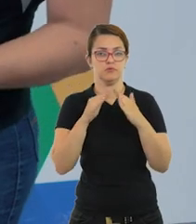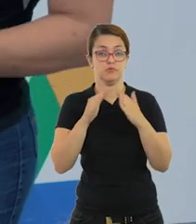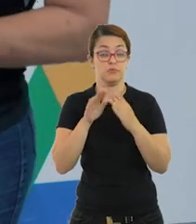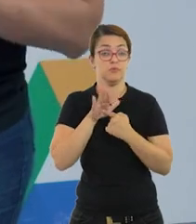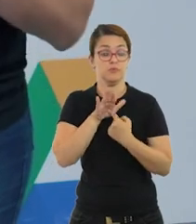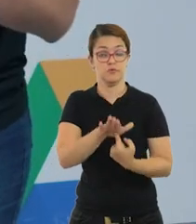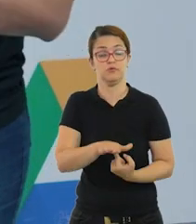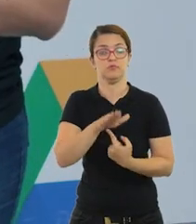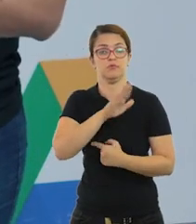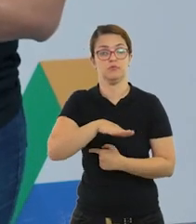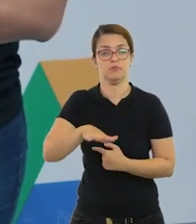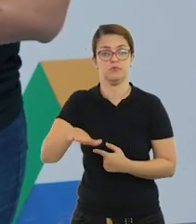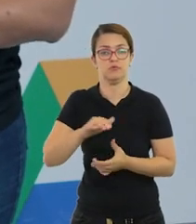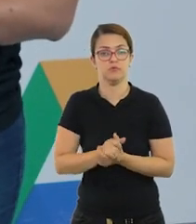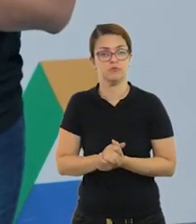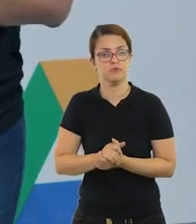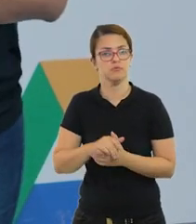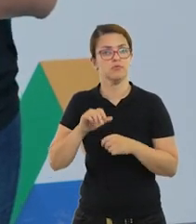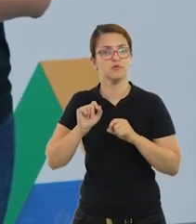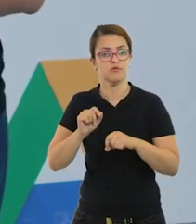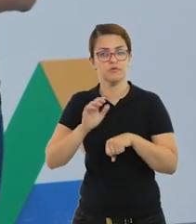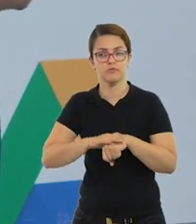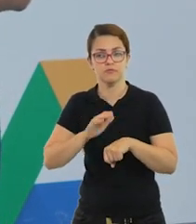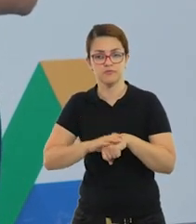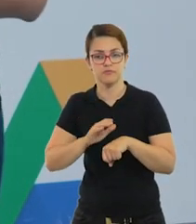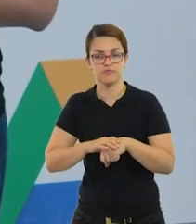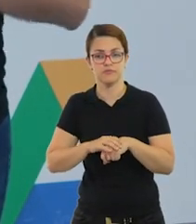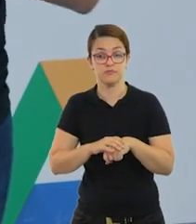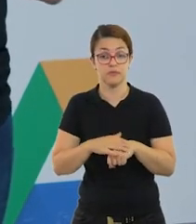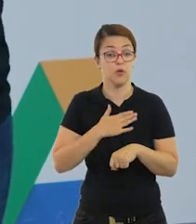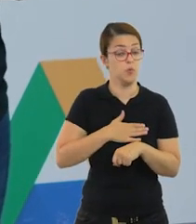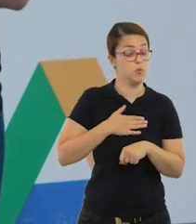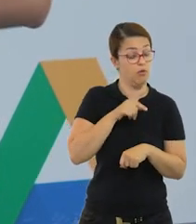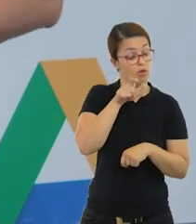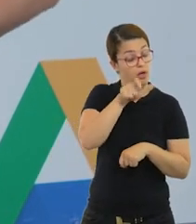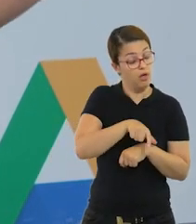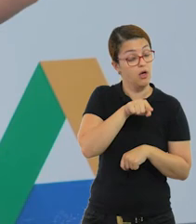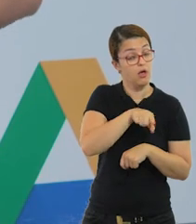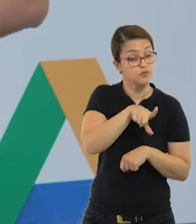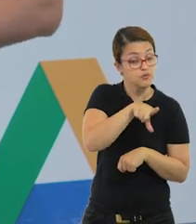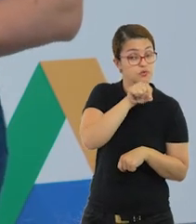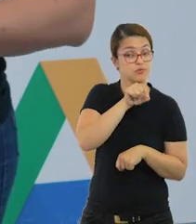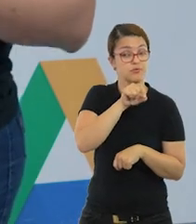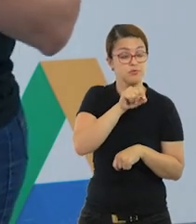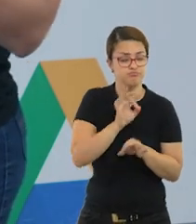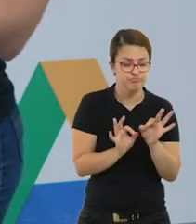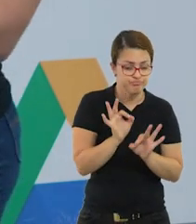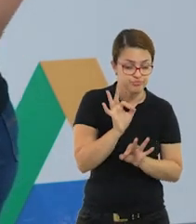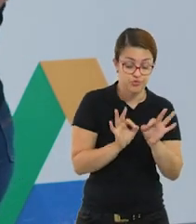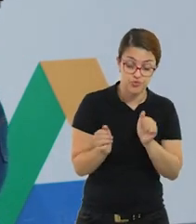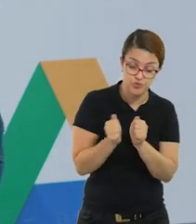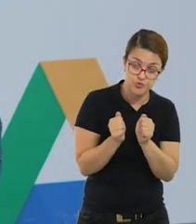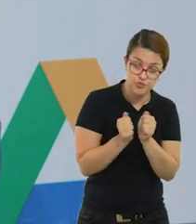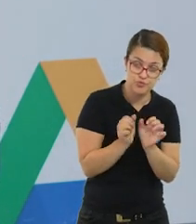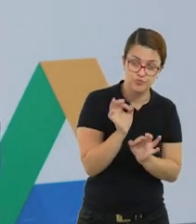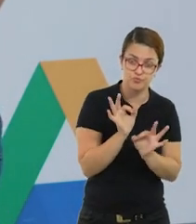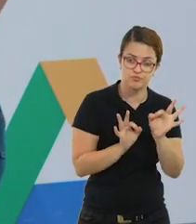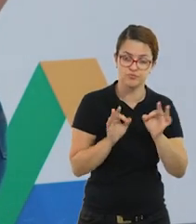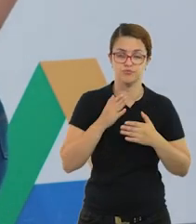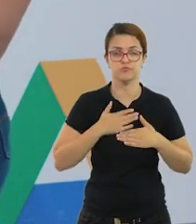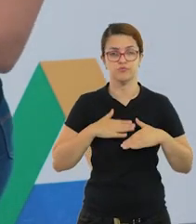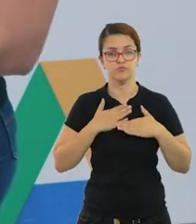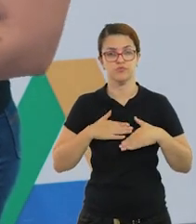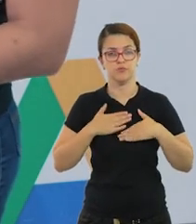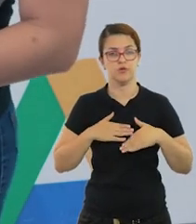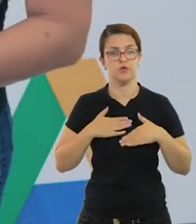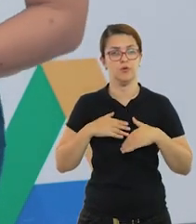goste mais, e mostre para a criança o que ela vai fazer. Se ela tiver essa referência visual, ela vai conseguir construir com você,